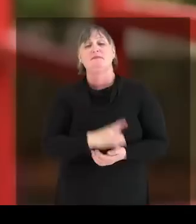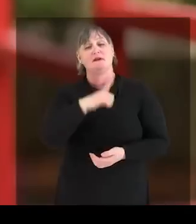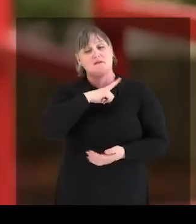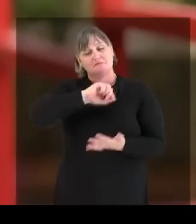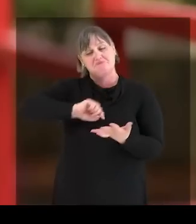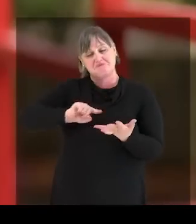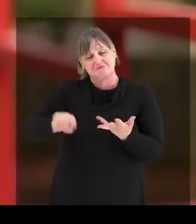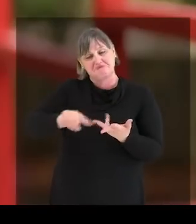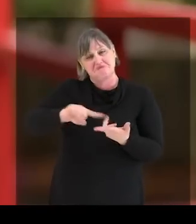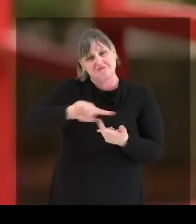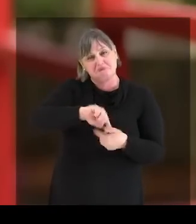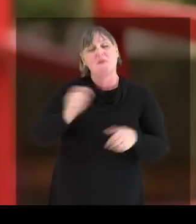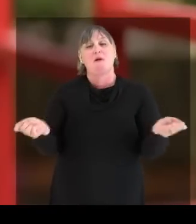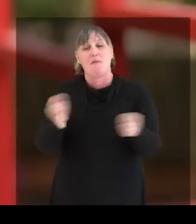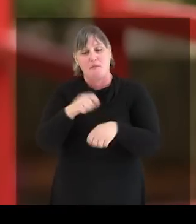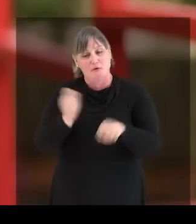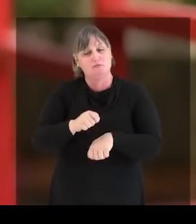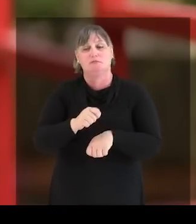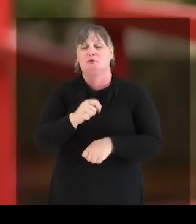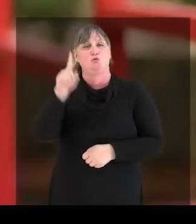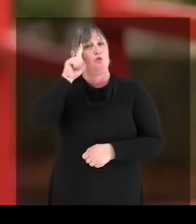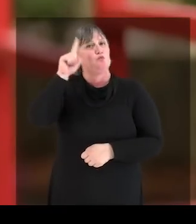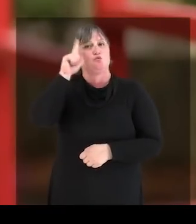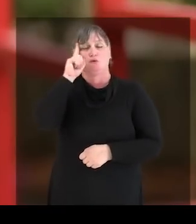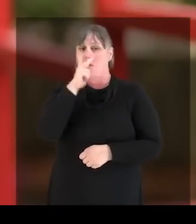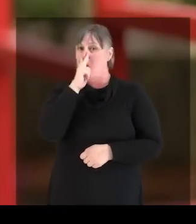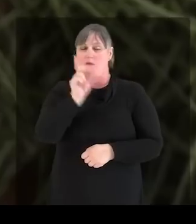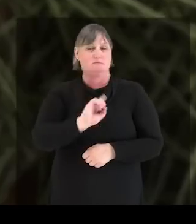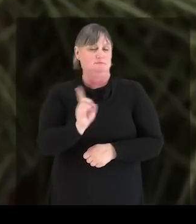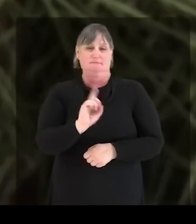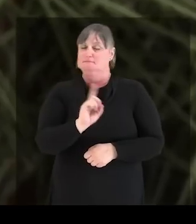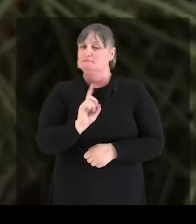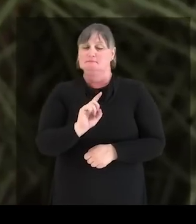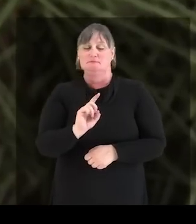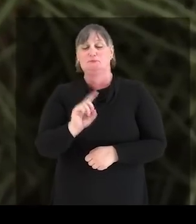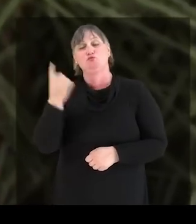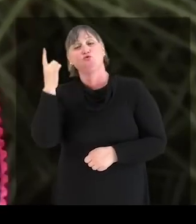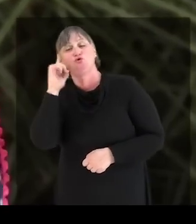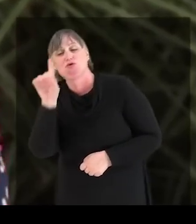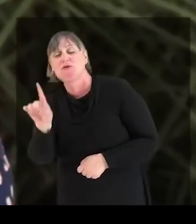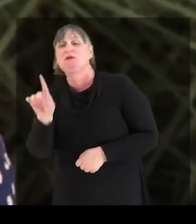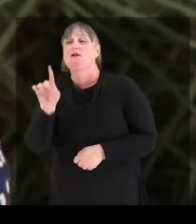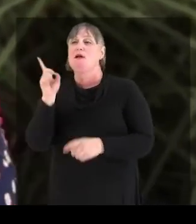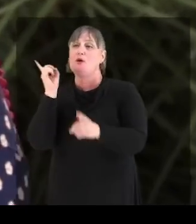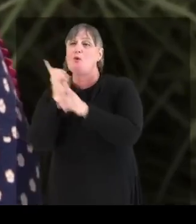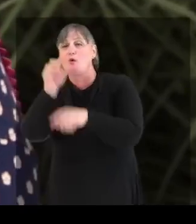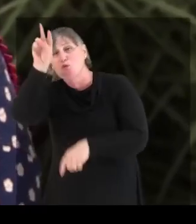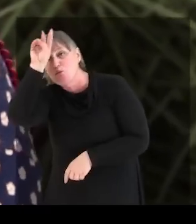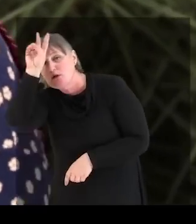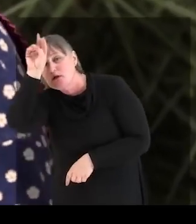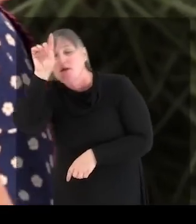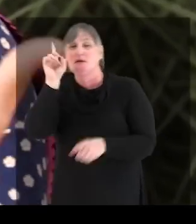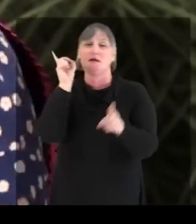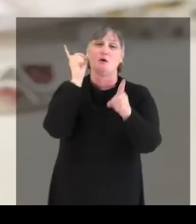As possibilidades, elas não são iguais todos os dias, né? Todos os dias, um dia você acha um